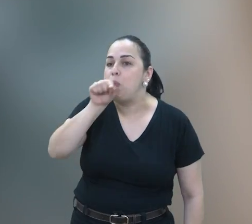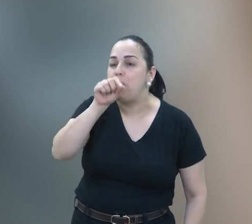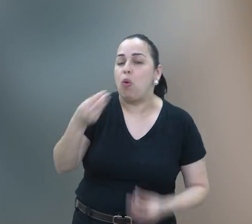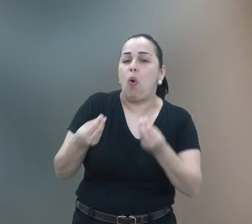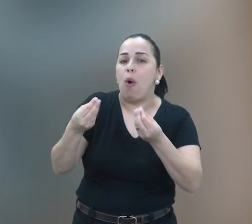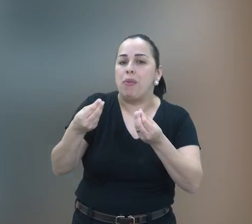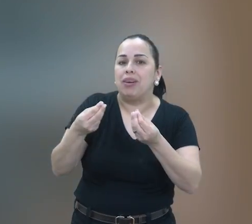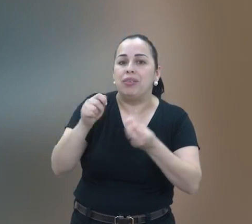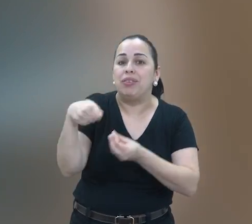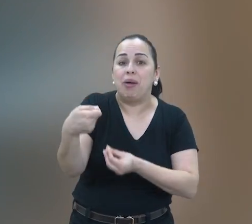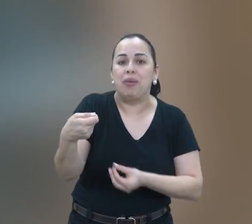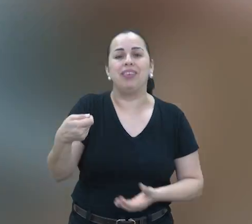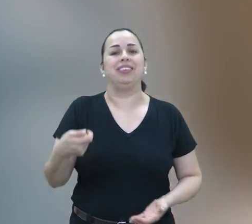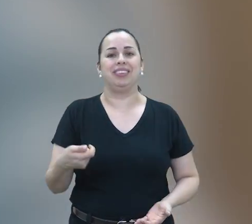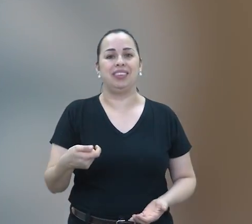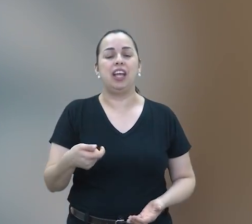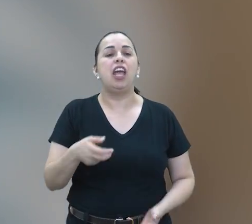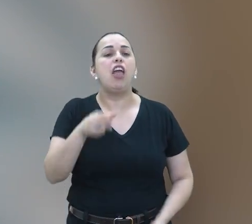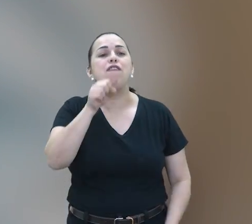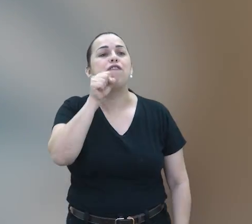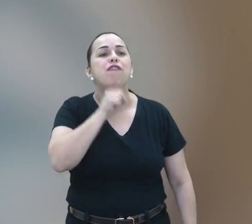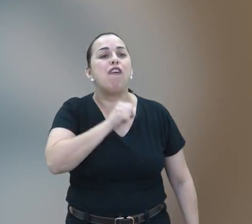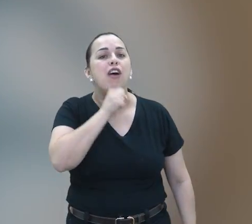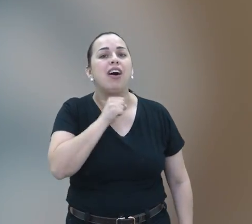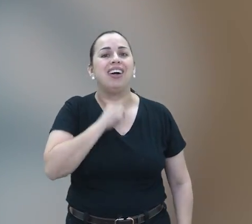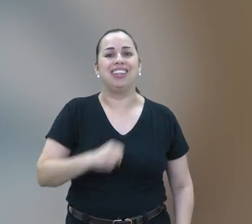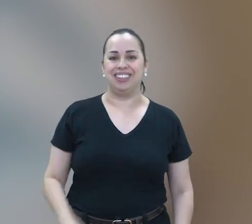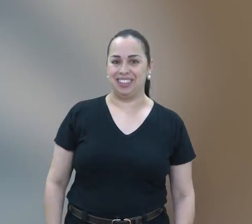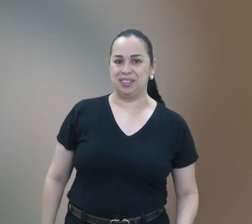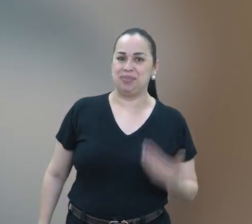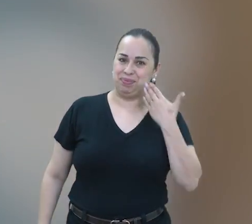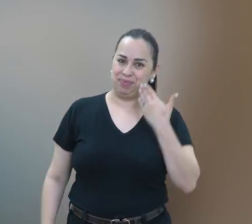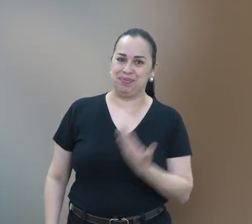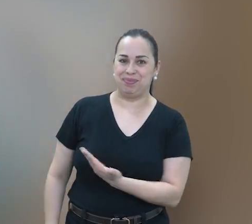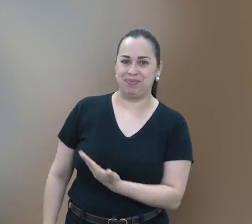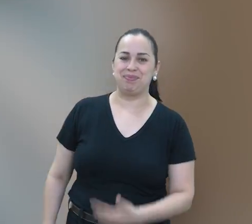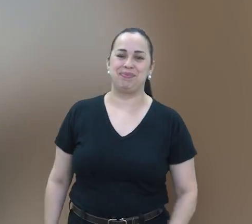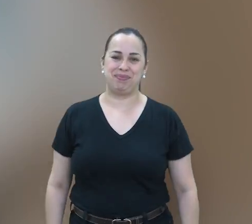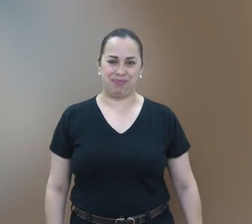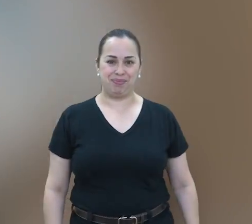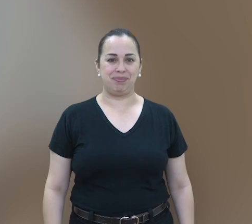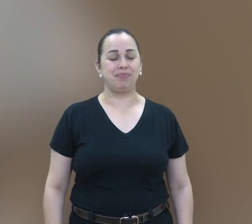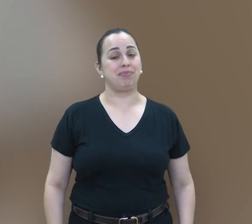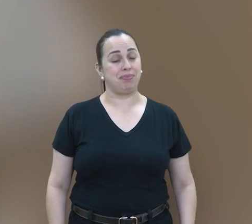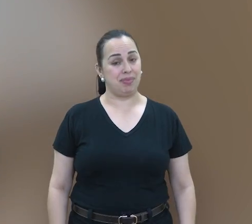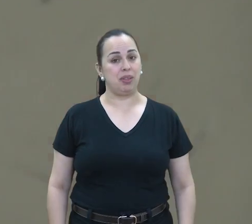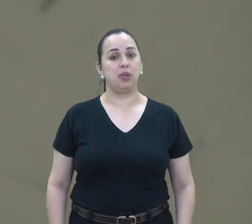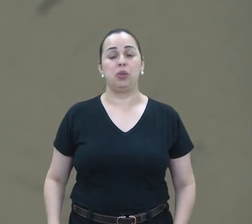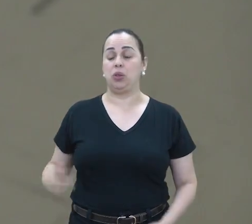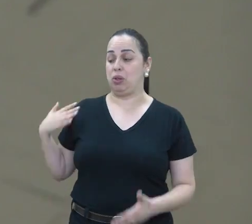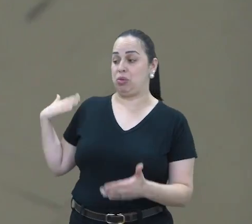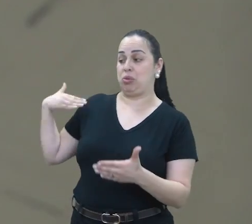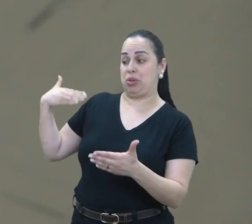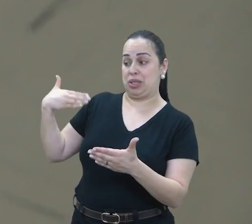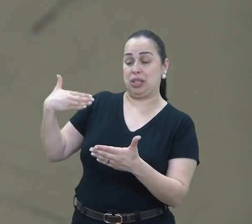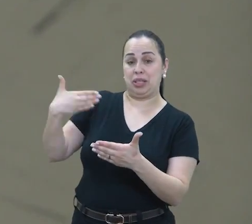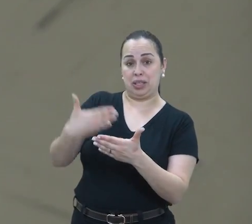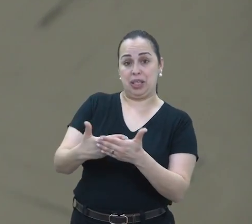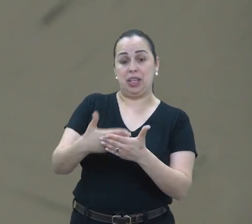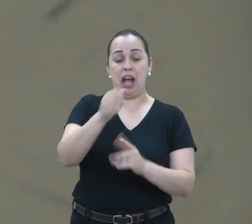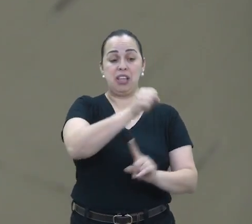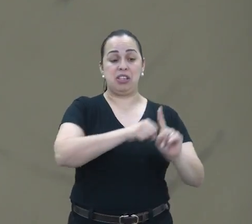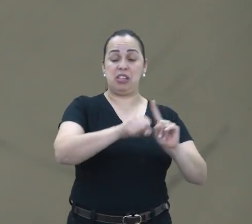pintinho? Piu, piu. E vovó? E vovô, como que é? Por muito